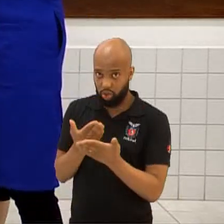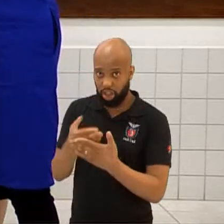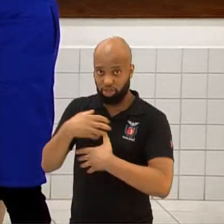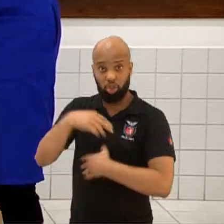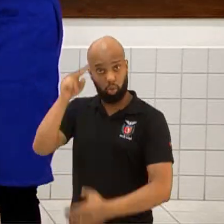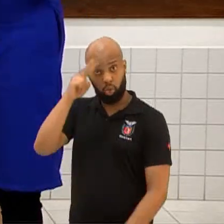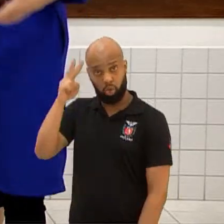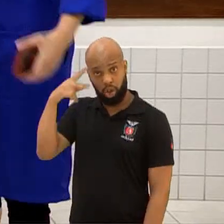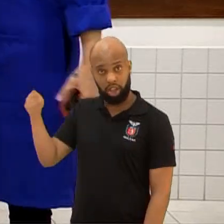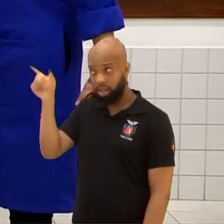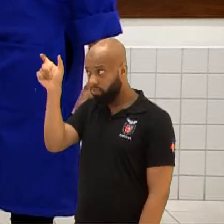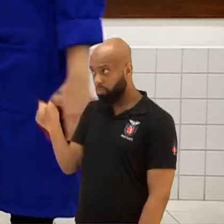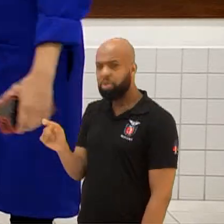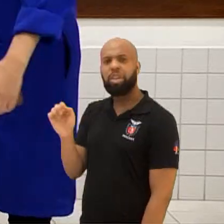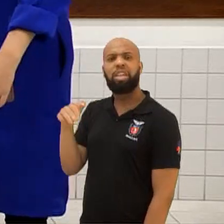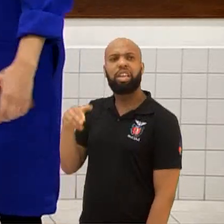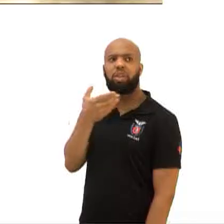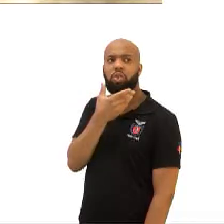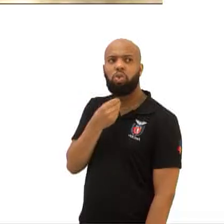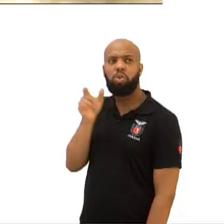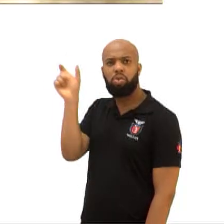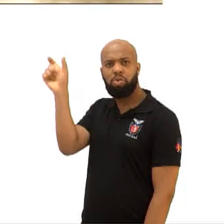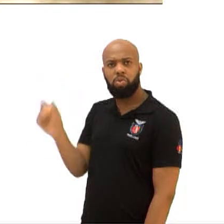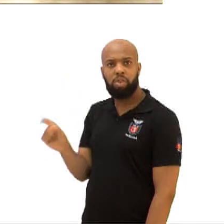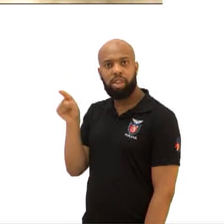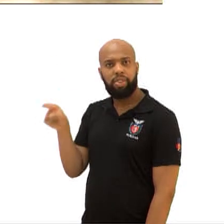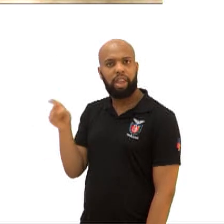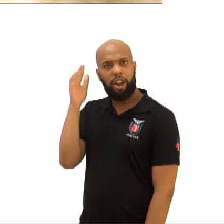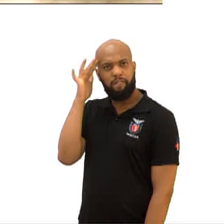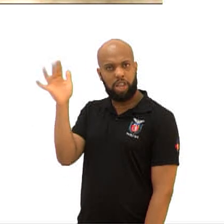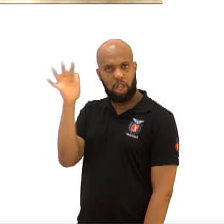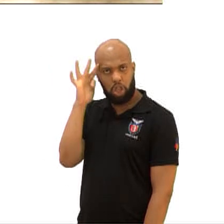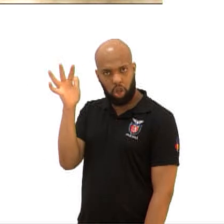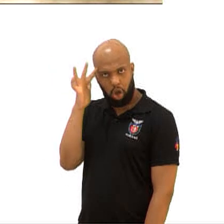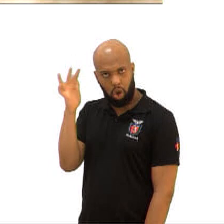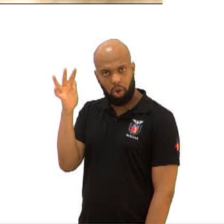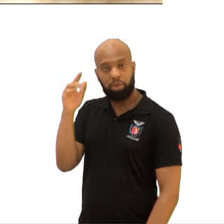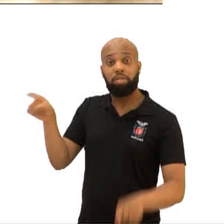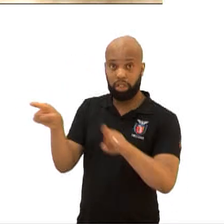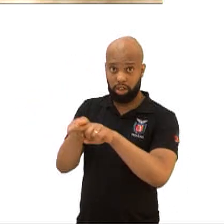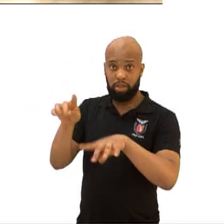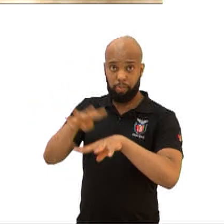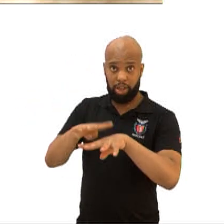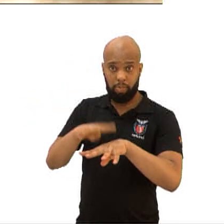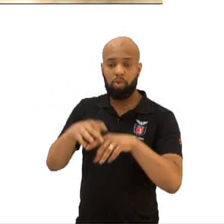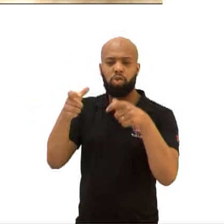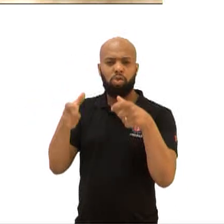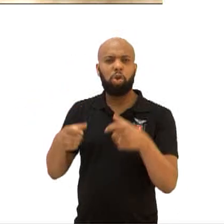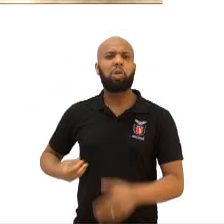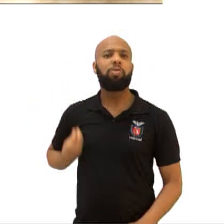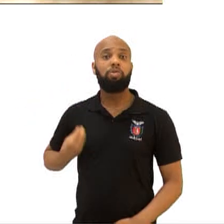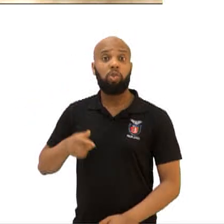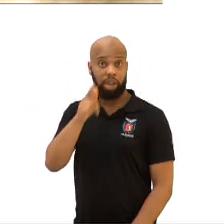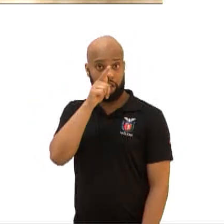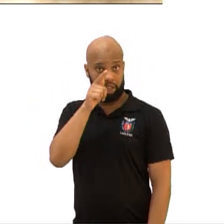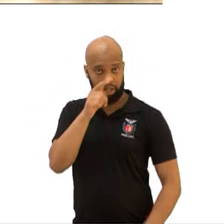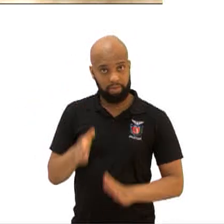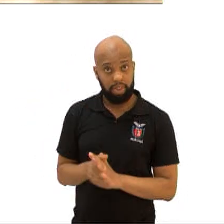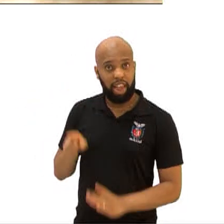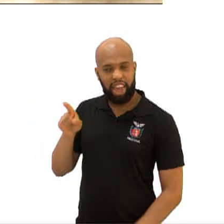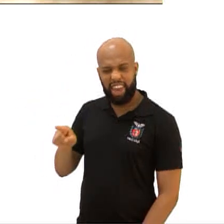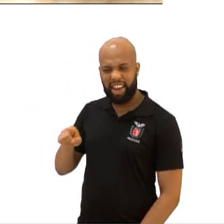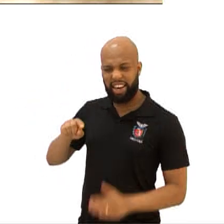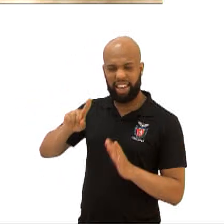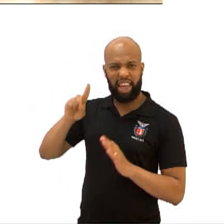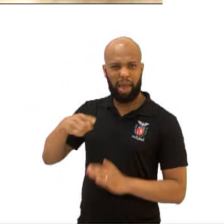de Tales? Pode ser. Então, quem foi Tales? Tales, ele foi um pensador, filósofo e matemático grego, tá? Ele é considerado o pai